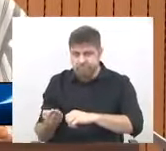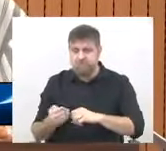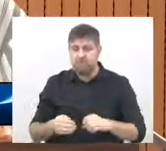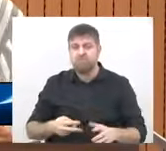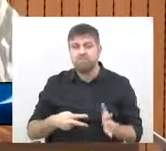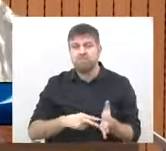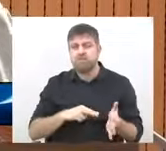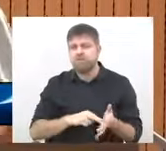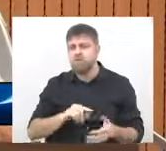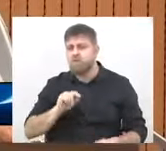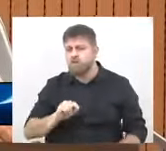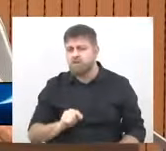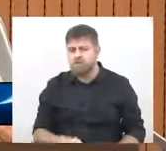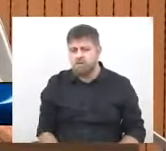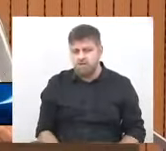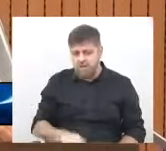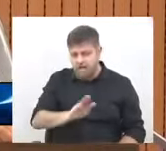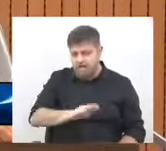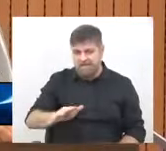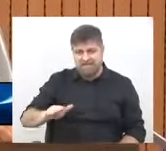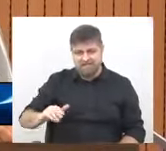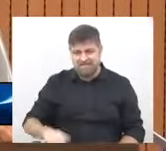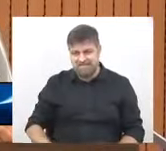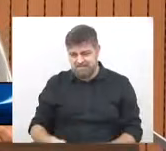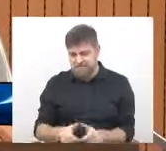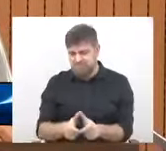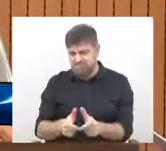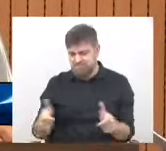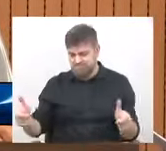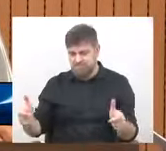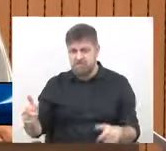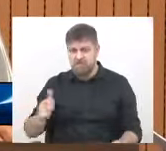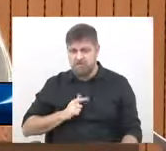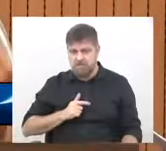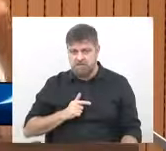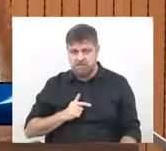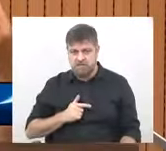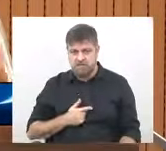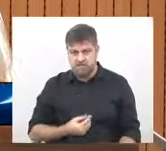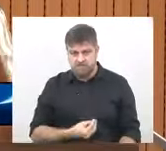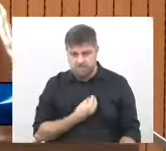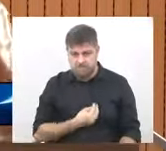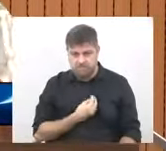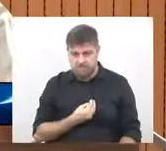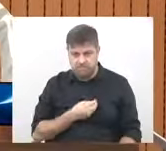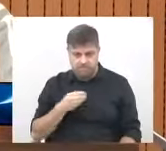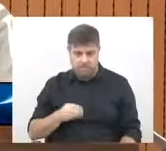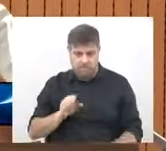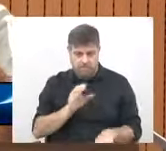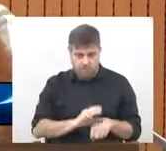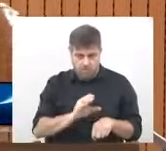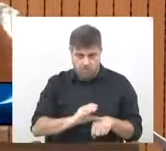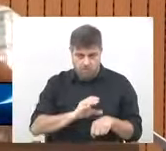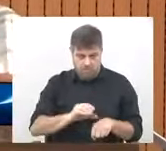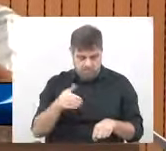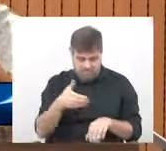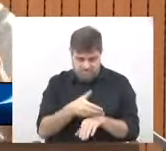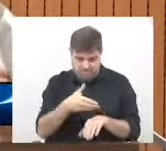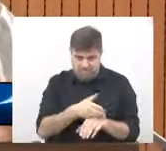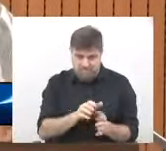Significa que muitas crianças que estariam cursando o AG3, estariam